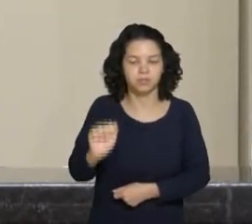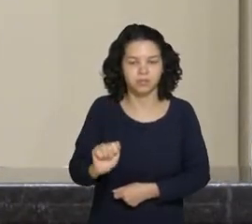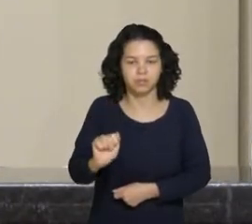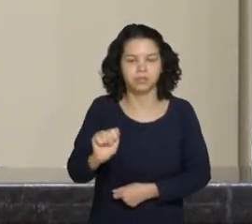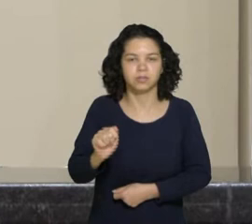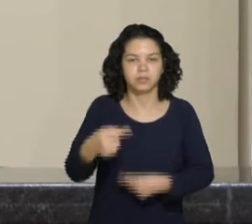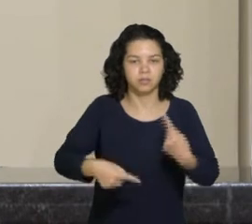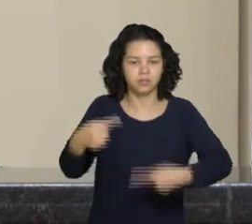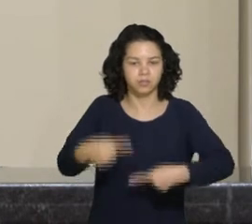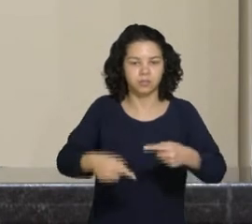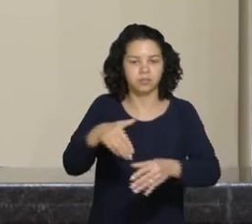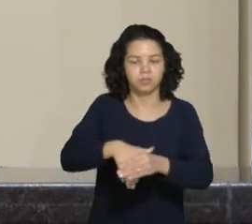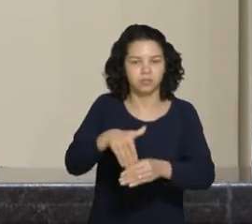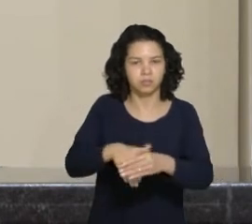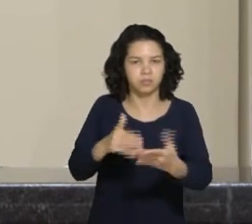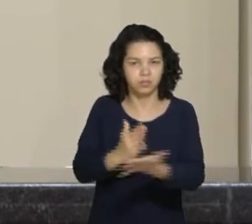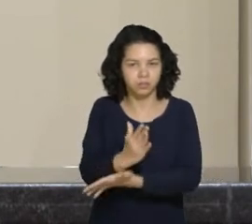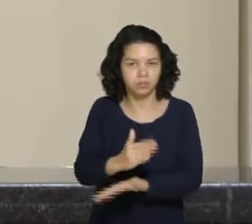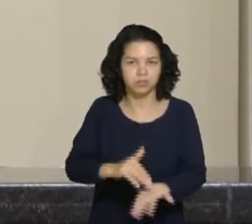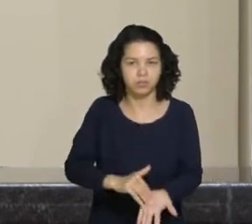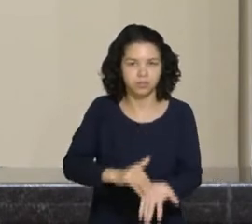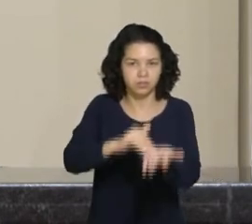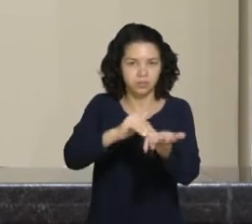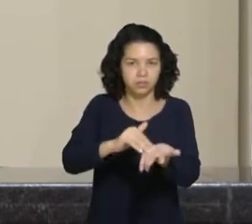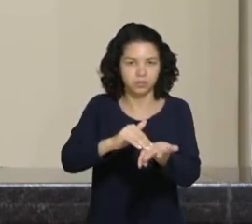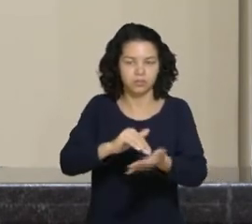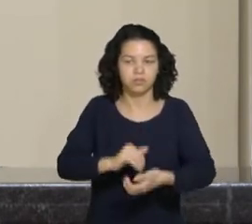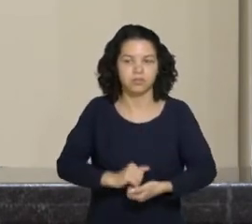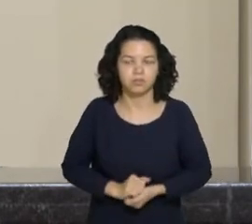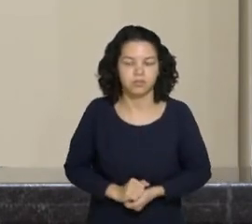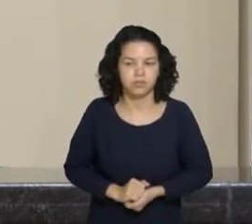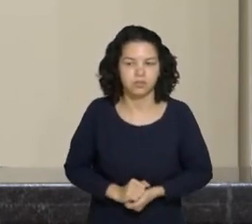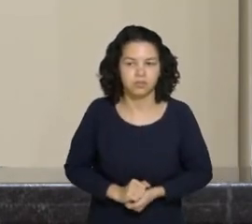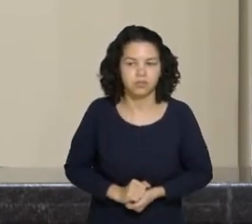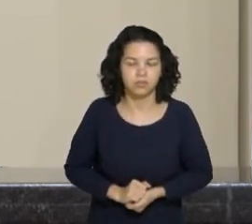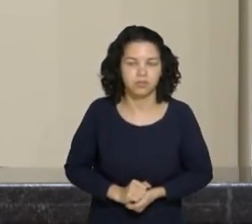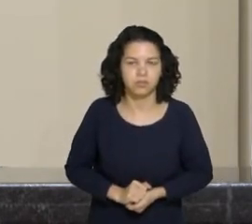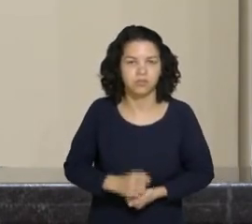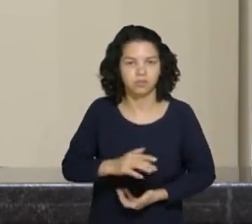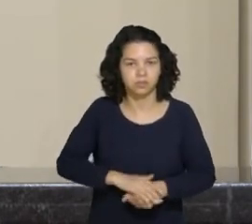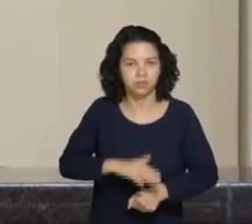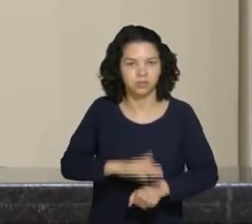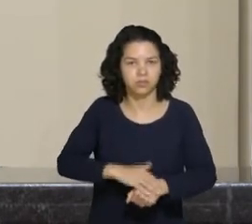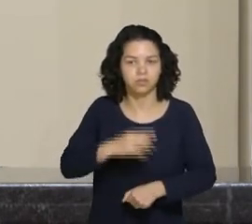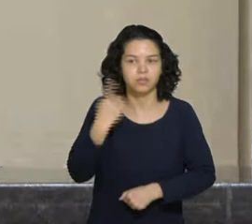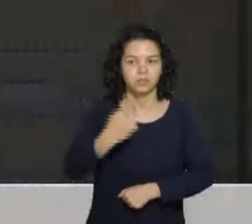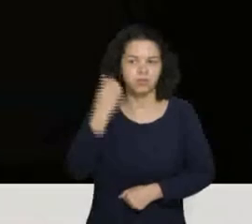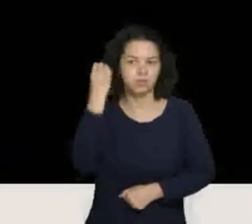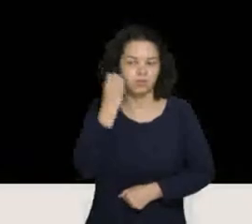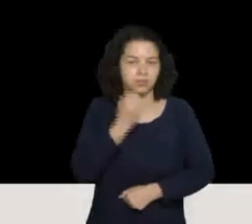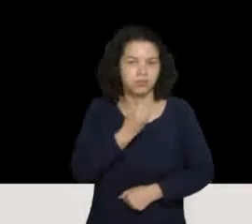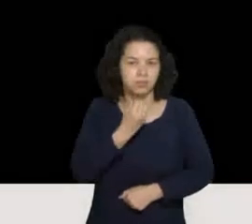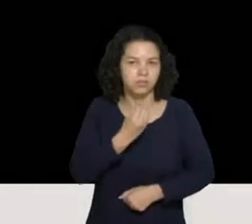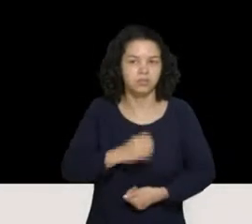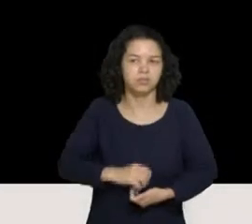aprovada Moção 575 autor Deputado Osmar Vicentin